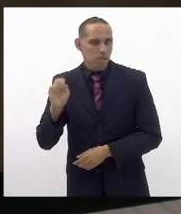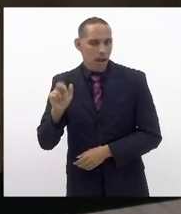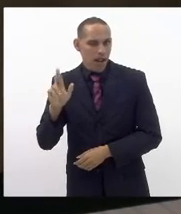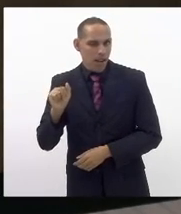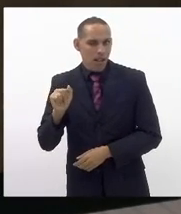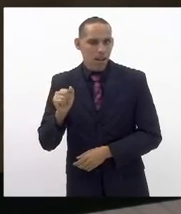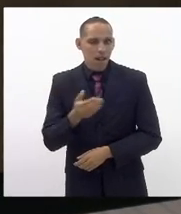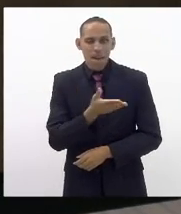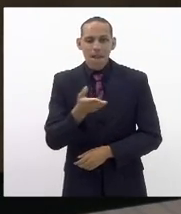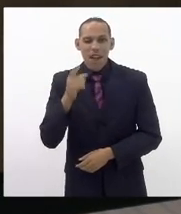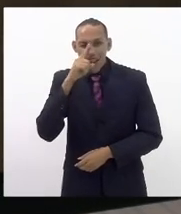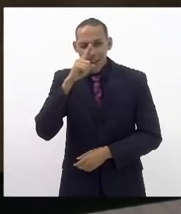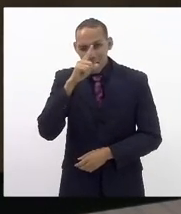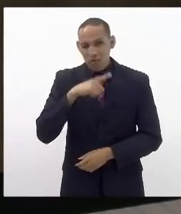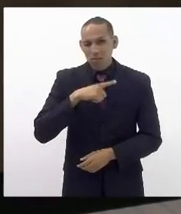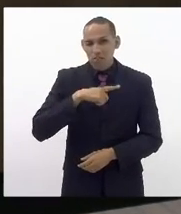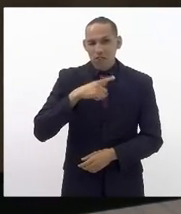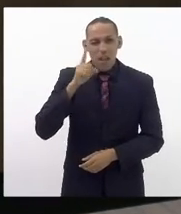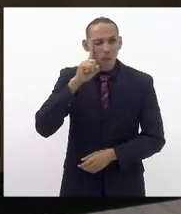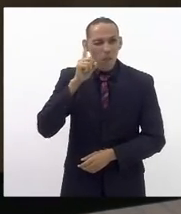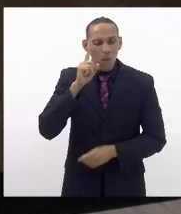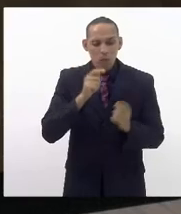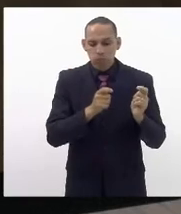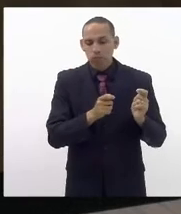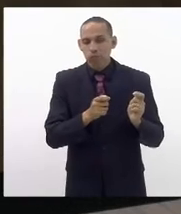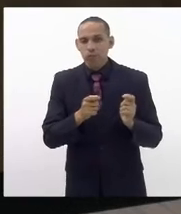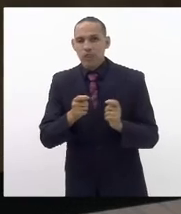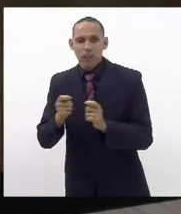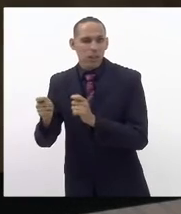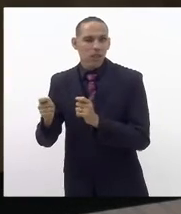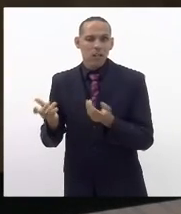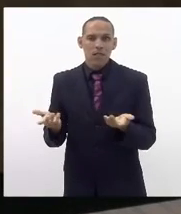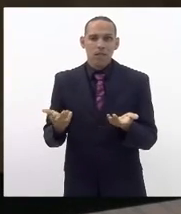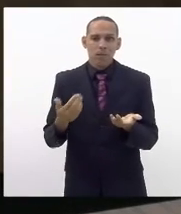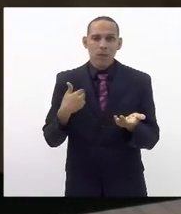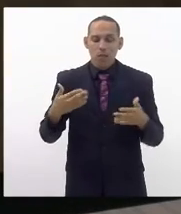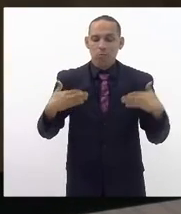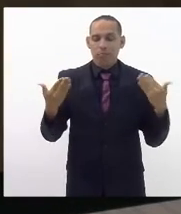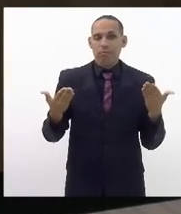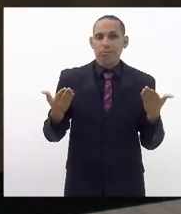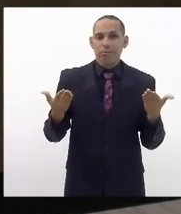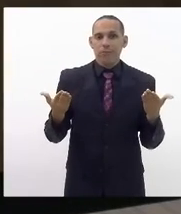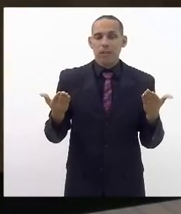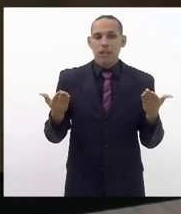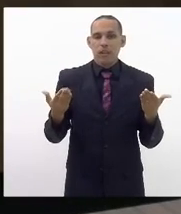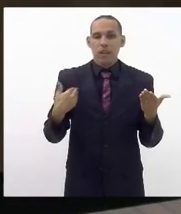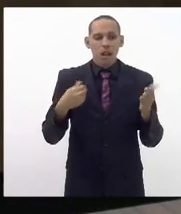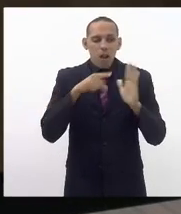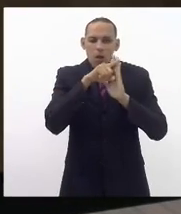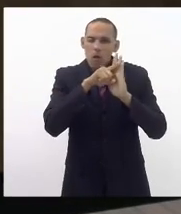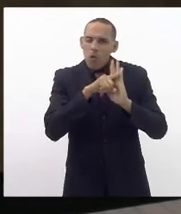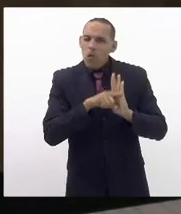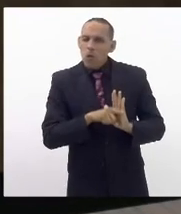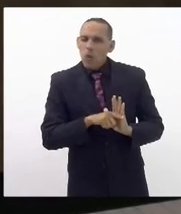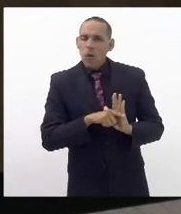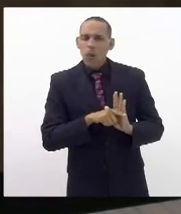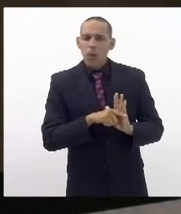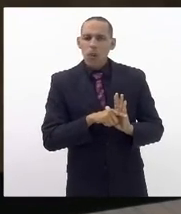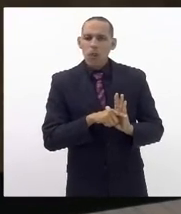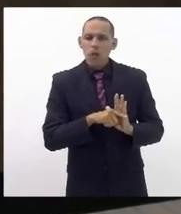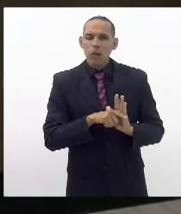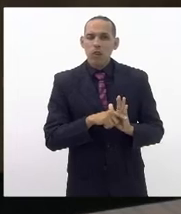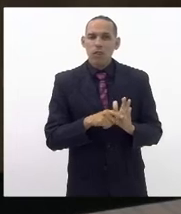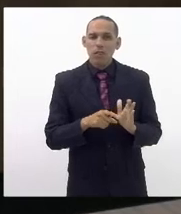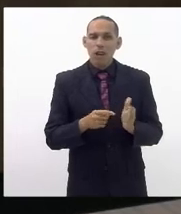correm riscos cotidianos, deputada Marta Rocha. Eu me surpreendi, Marta, analisando um pouco essa questão, e